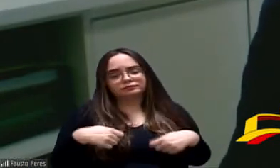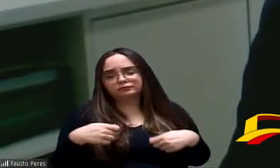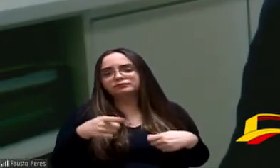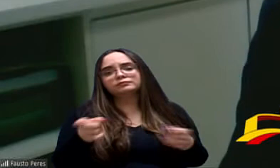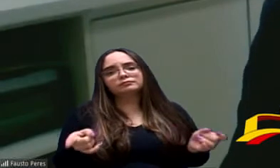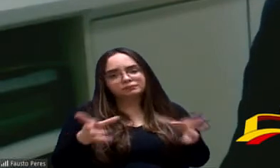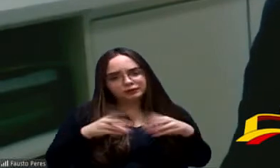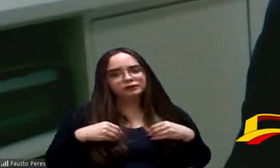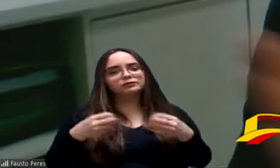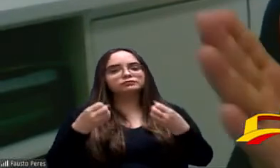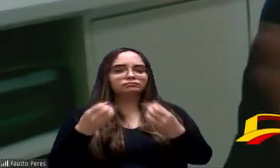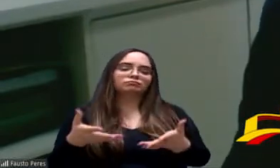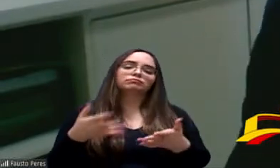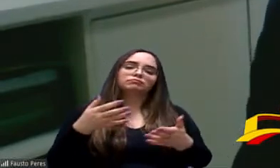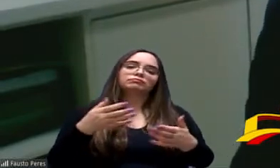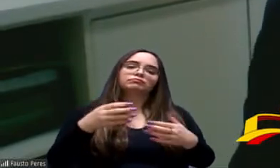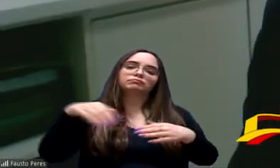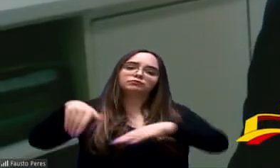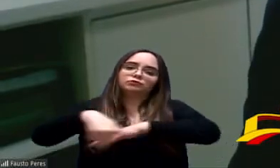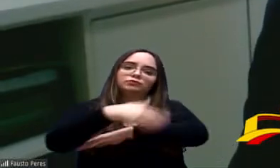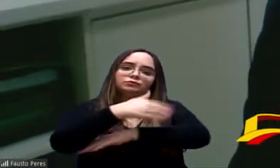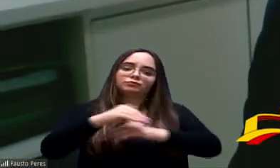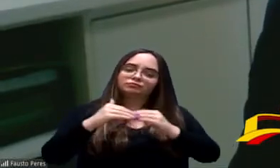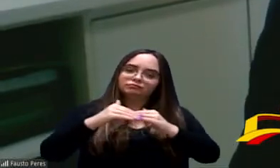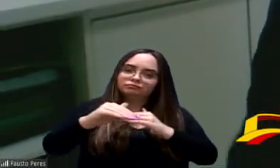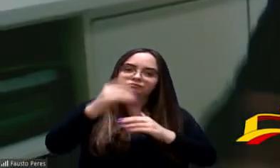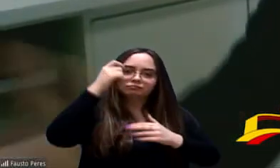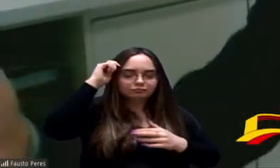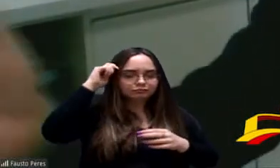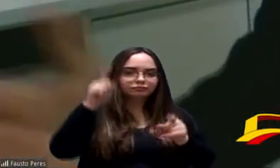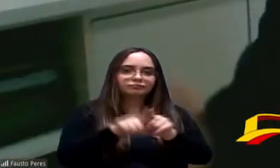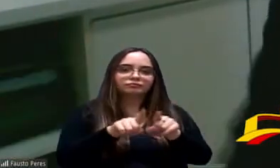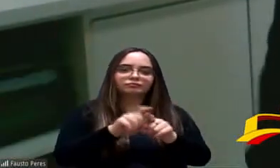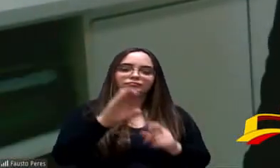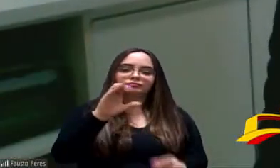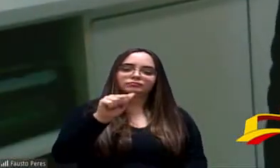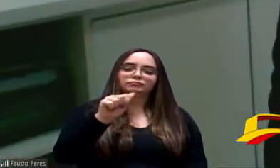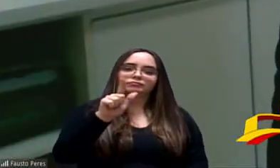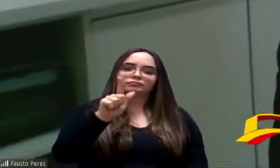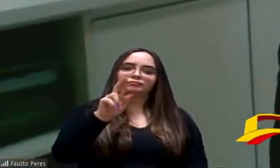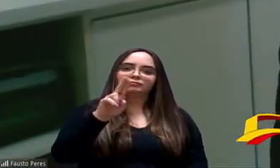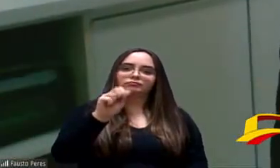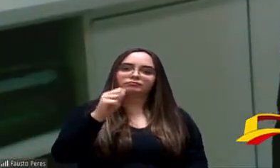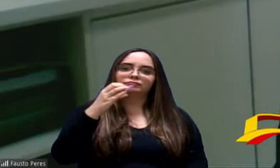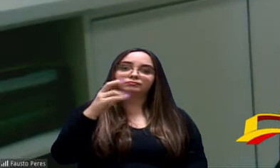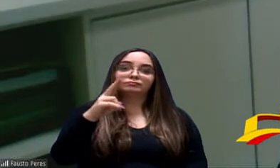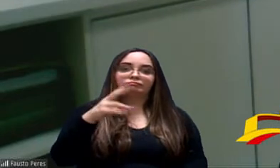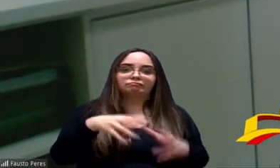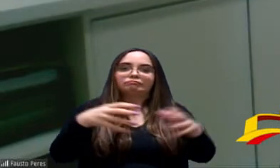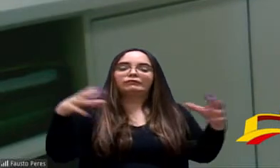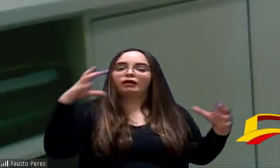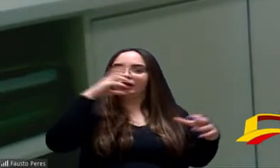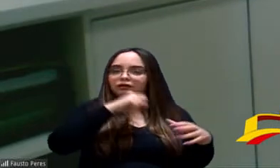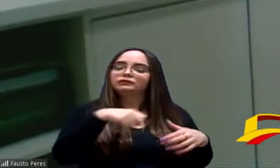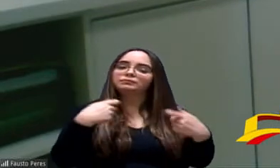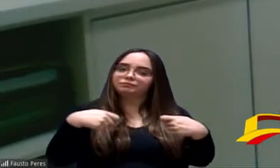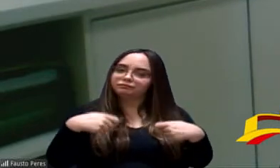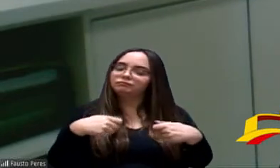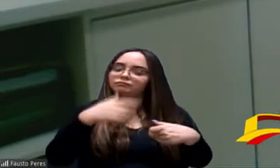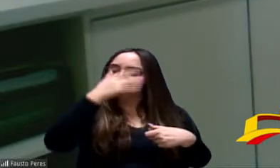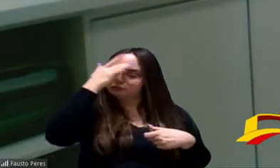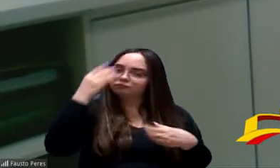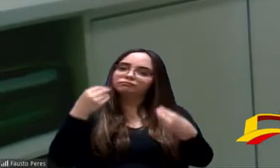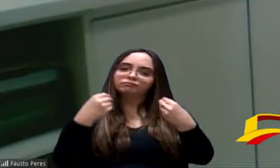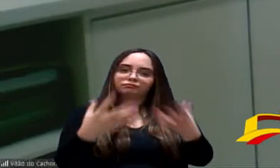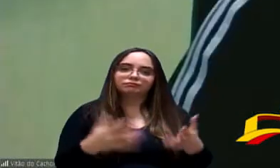receber esse asfalto, com os moradores da região ali do Caguaçu. O Caguaçu cresceu muito aquela região ali, precisa também desse respeito aí